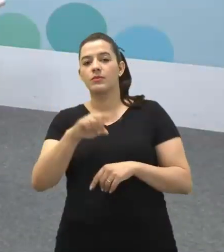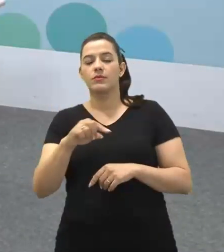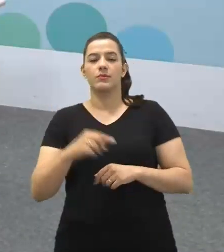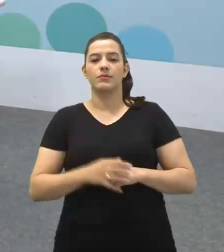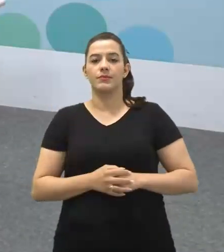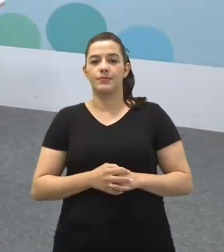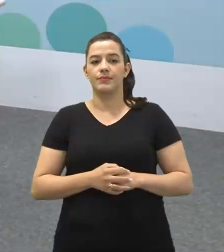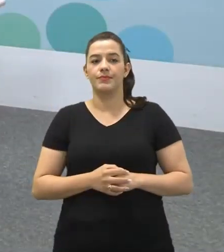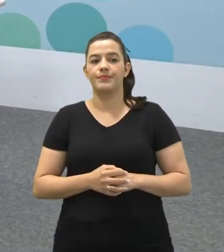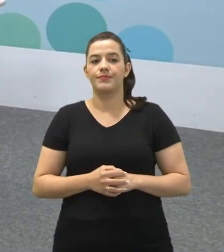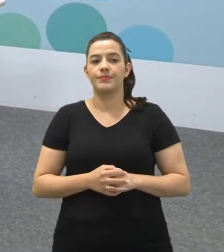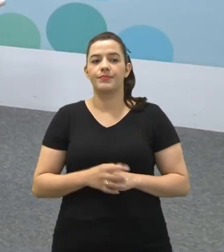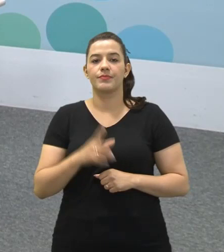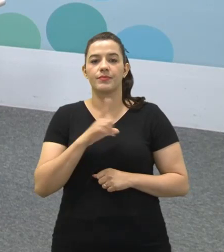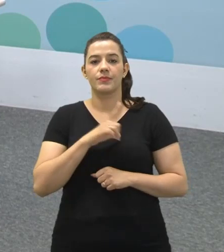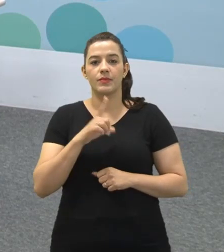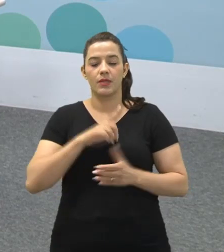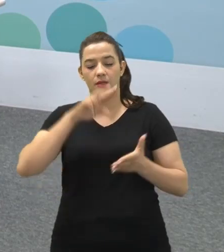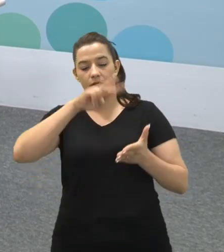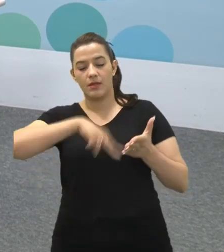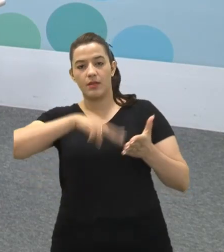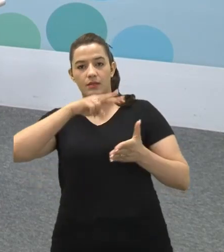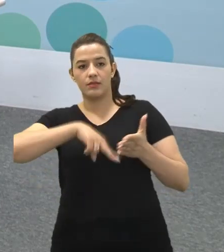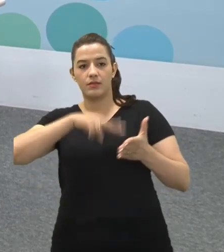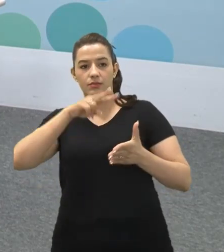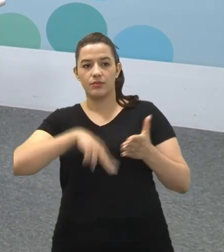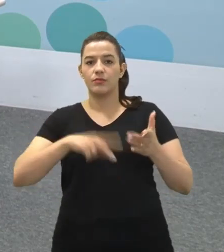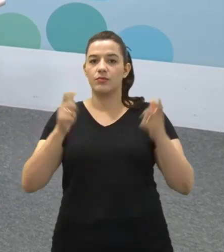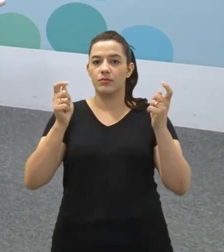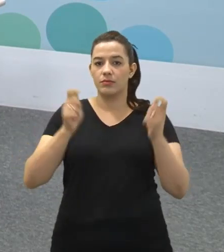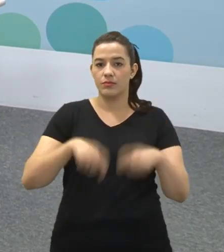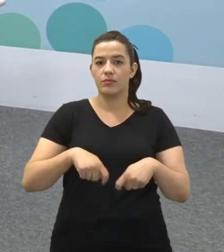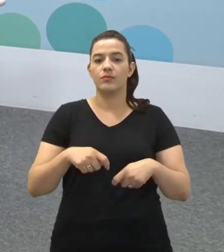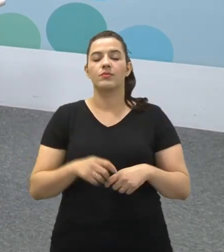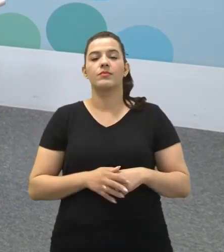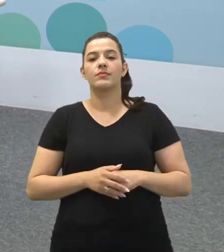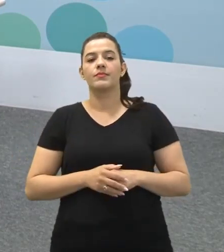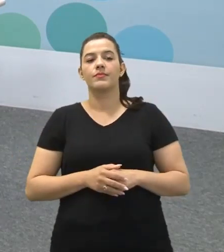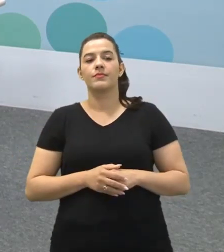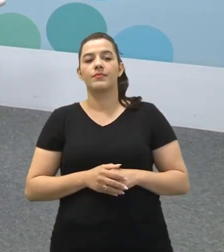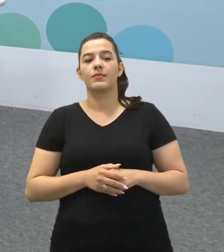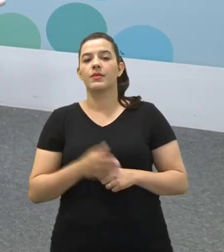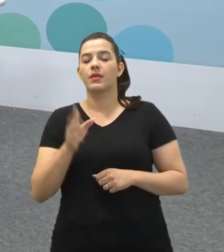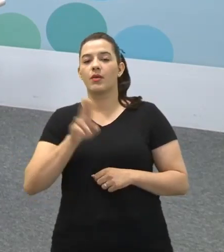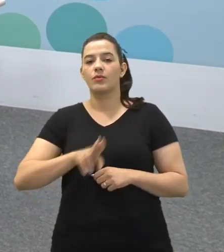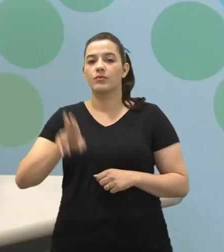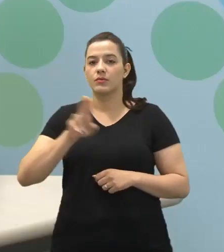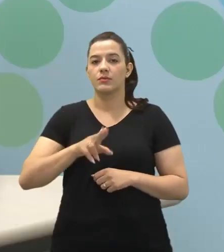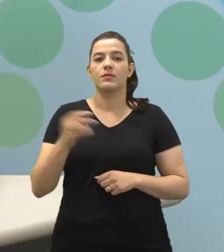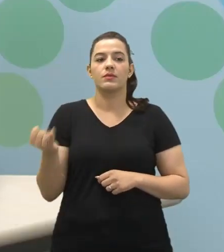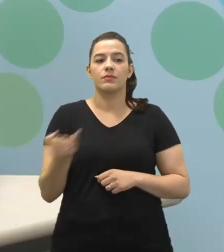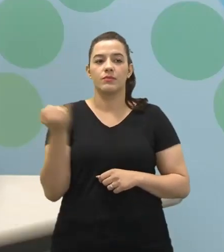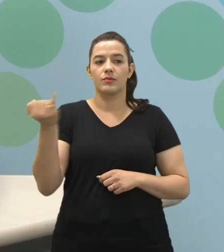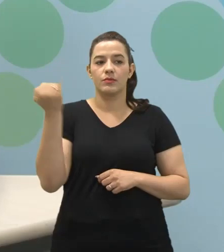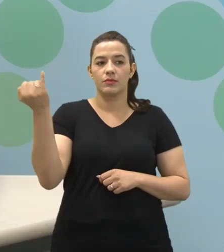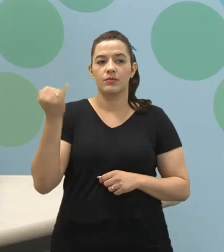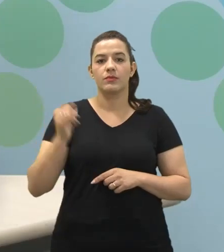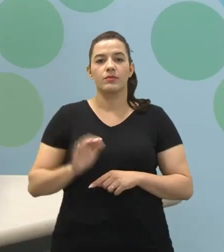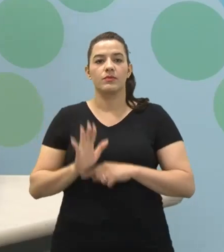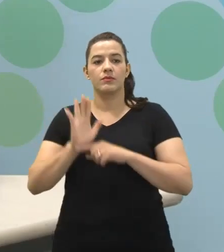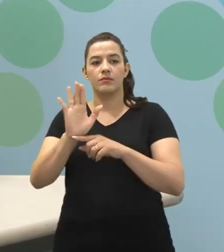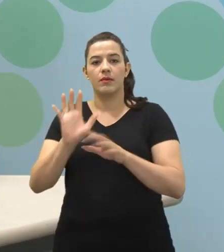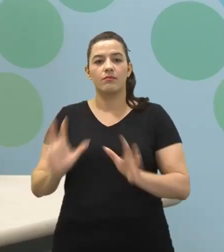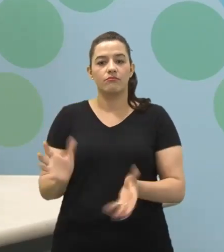de problemas né Nós temos aí a leitura né a competência leitora então utilizada né que vai